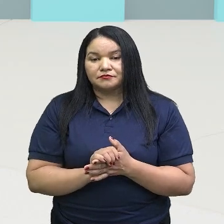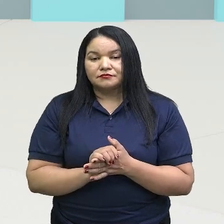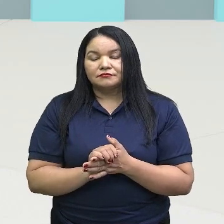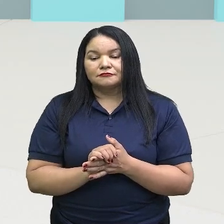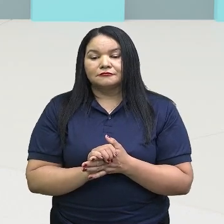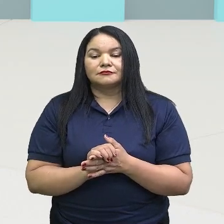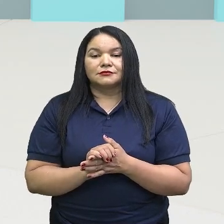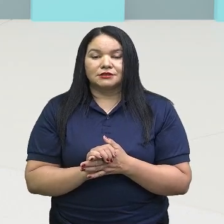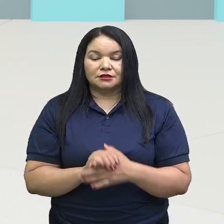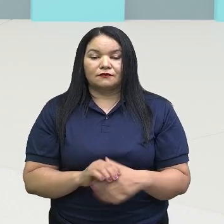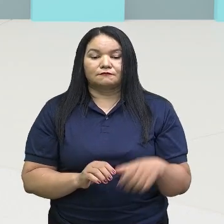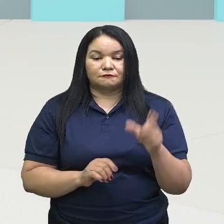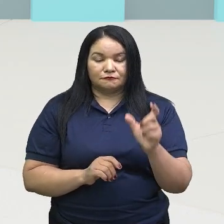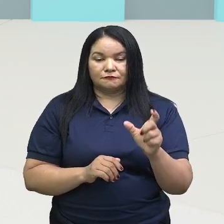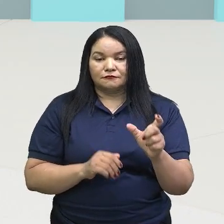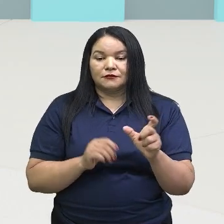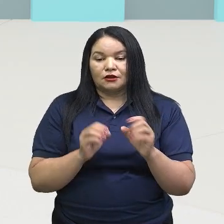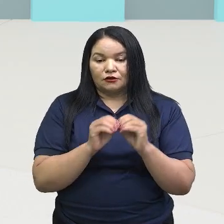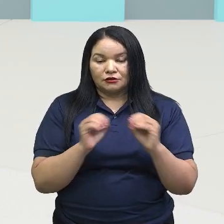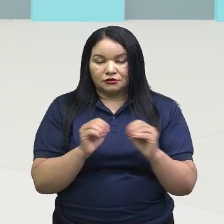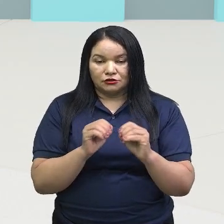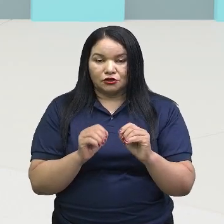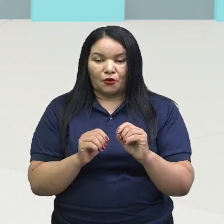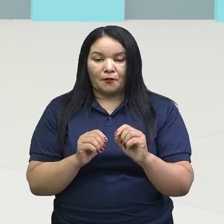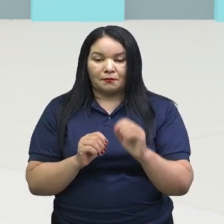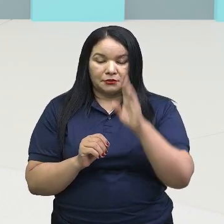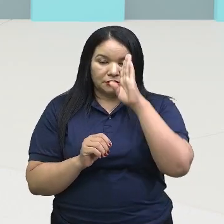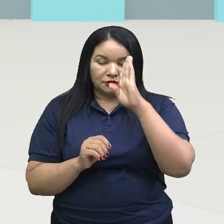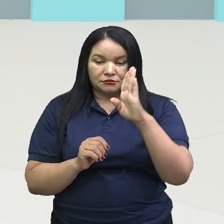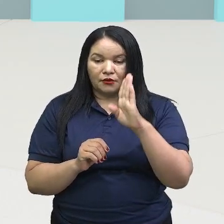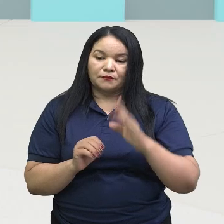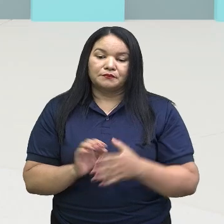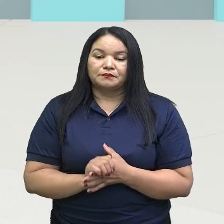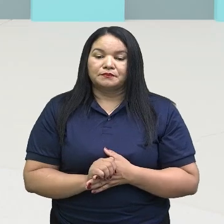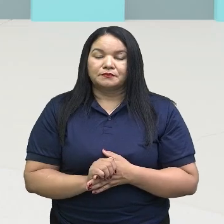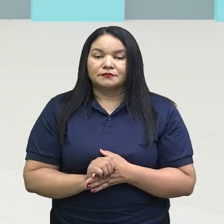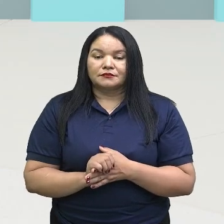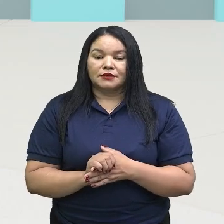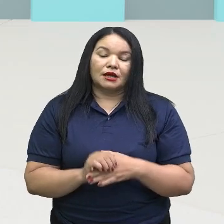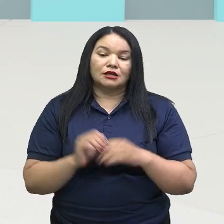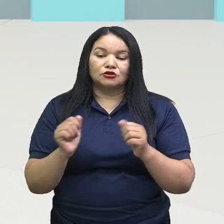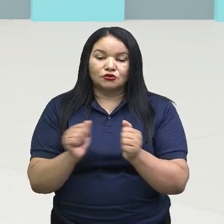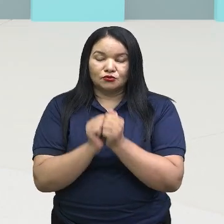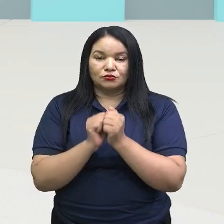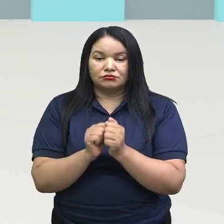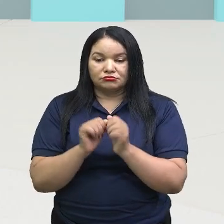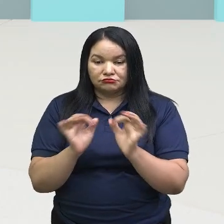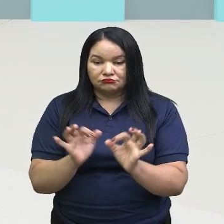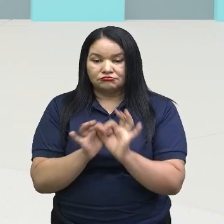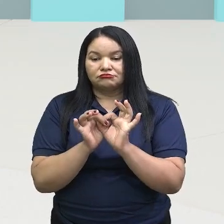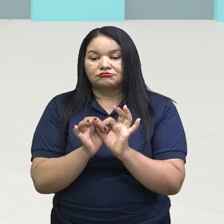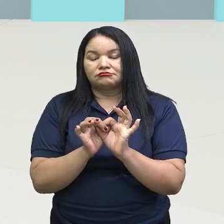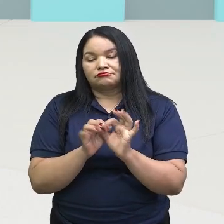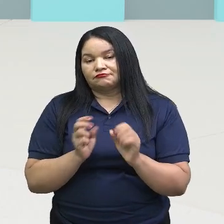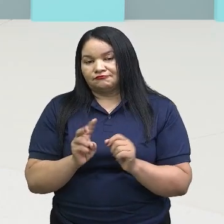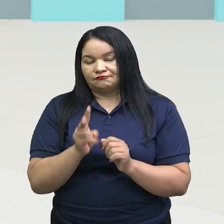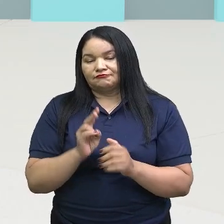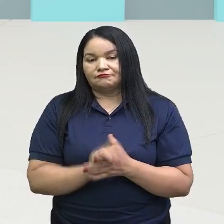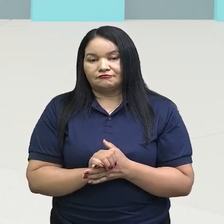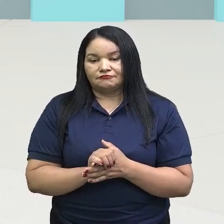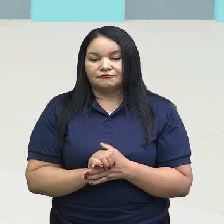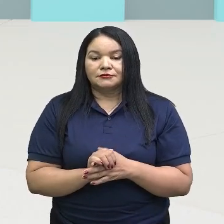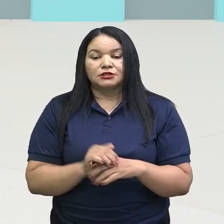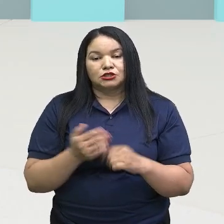chama de oração principal. E elas sempre caminham juntas. Onde há uma oração subordinada, há uma